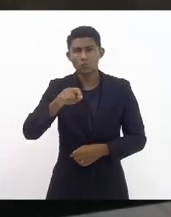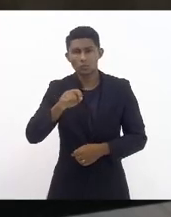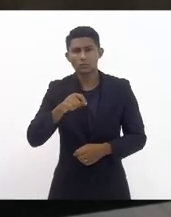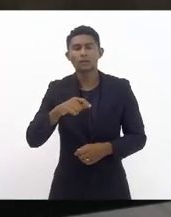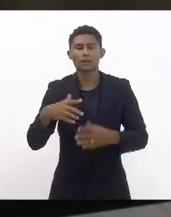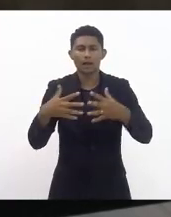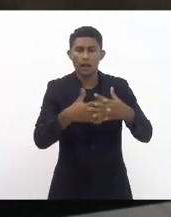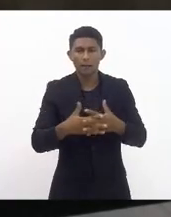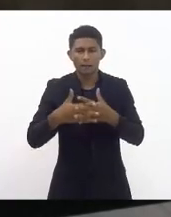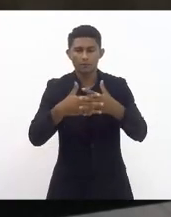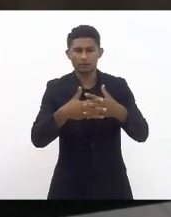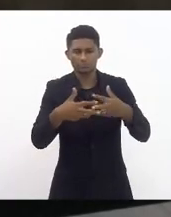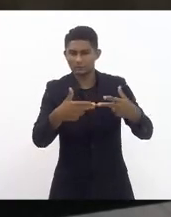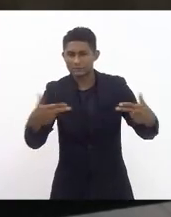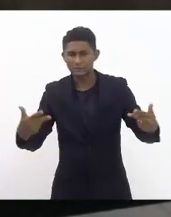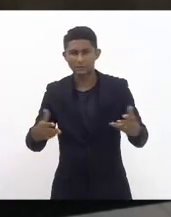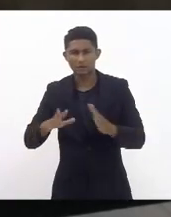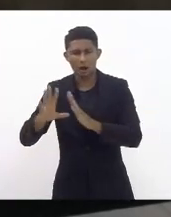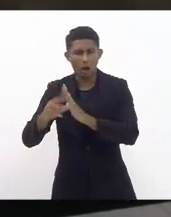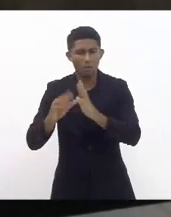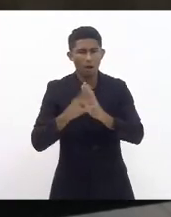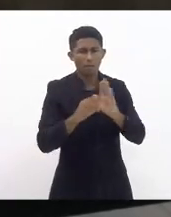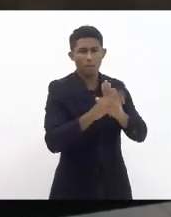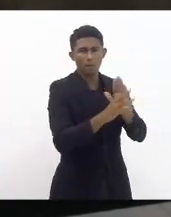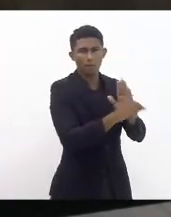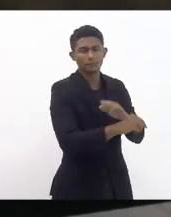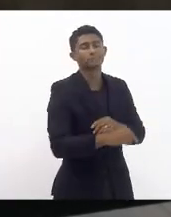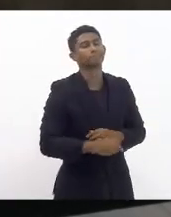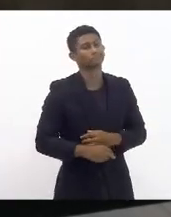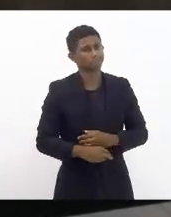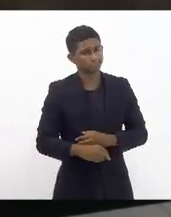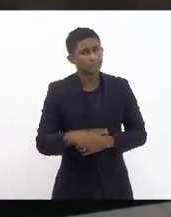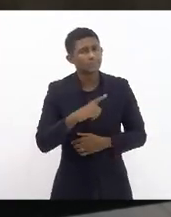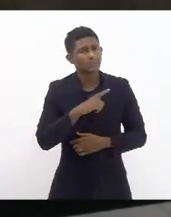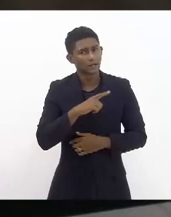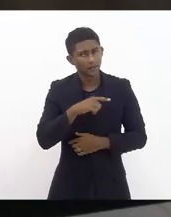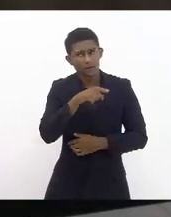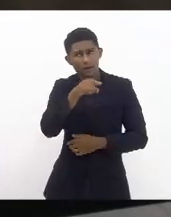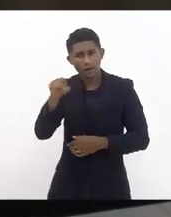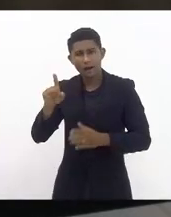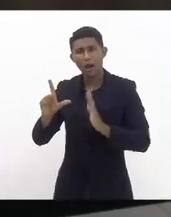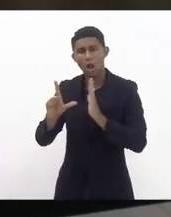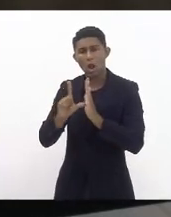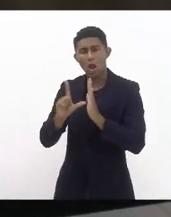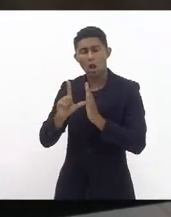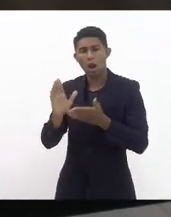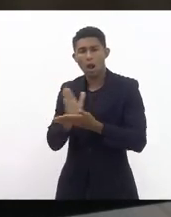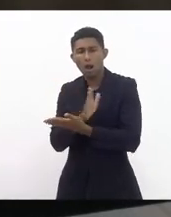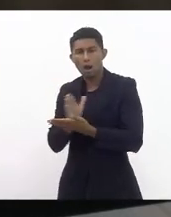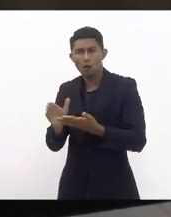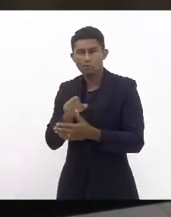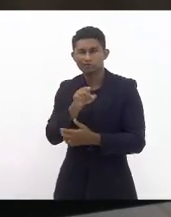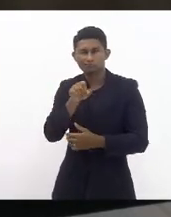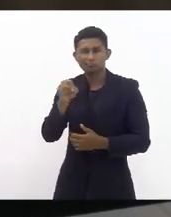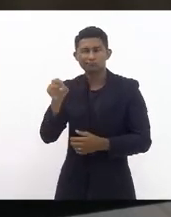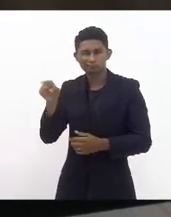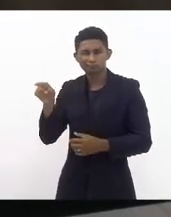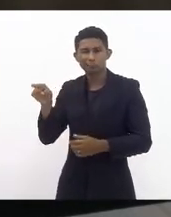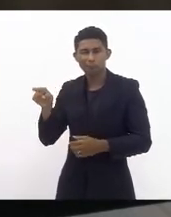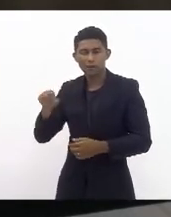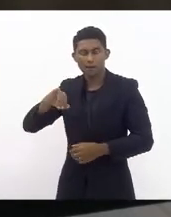de cargas, existe o comércio que se beneficia desse processo, que é aquele comércio que lida com os produtos